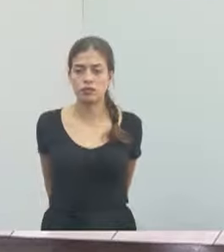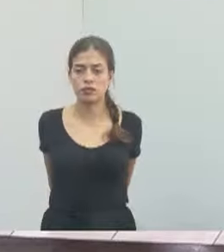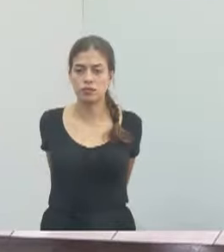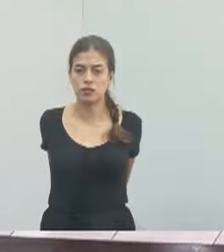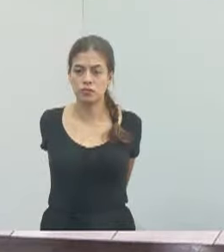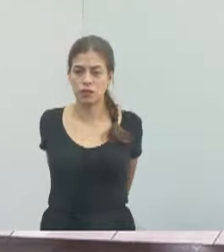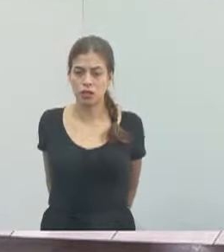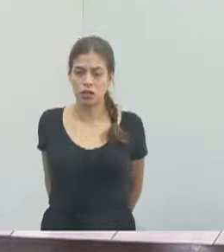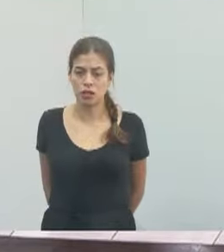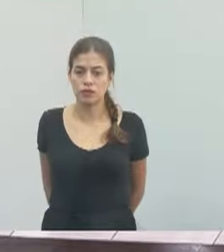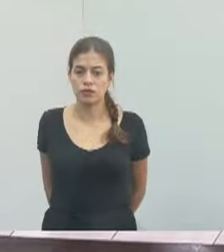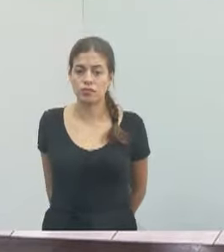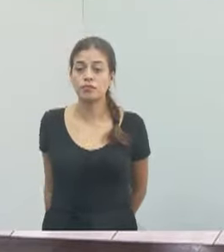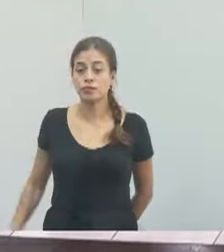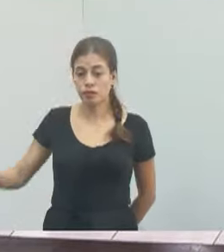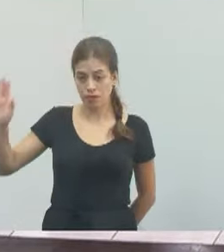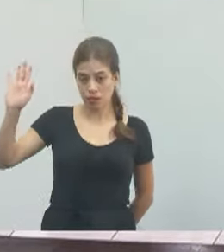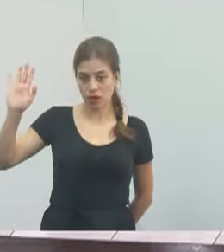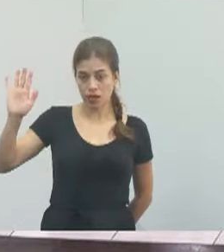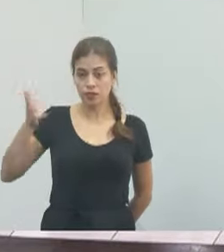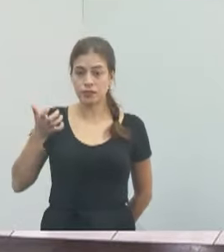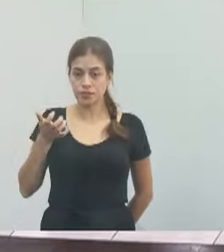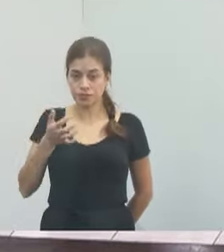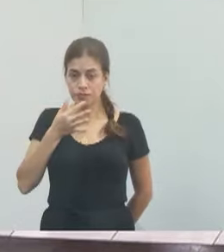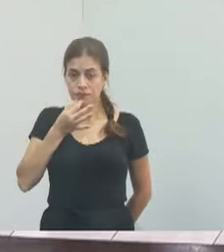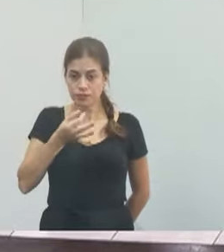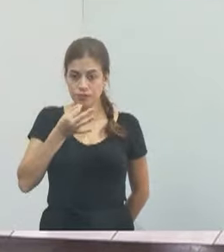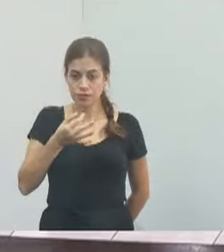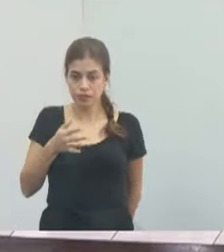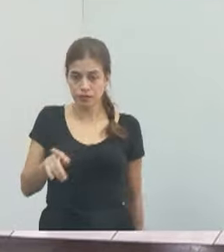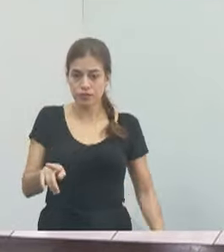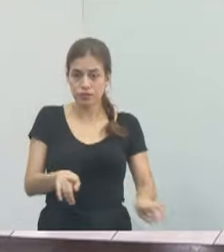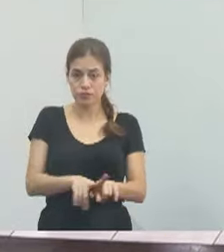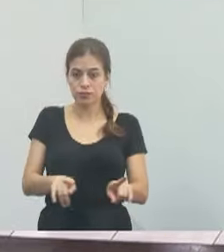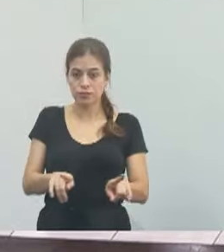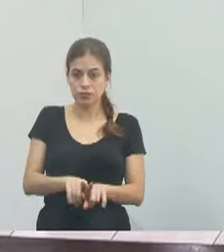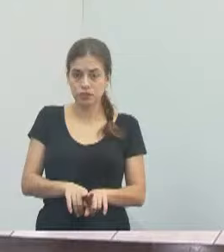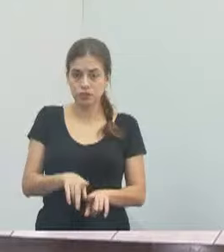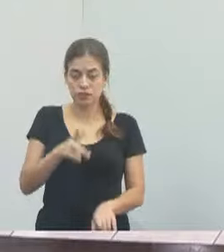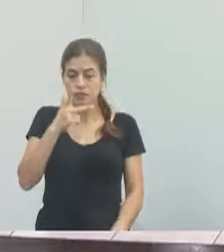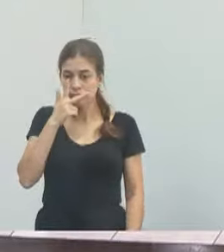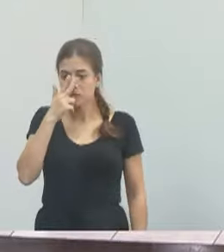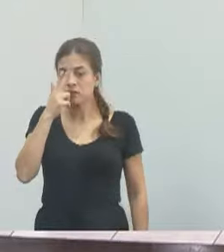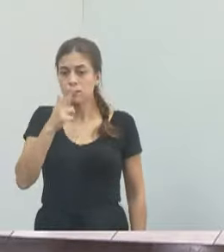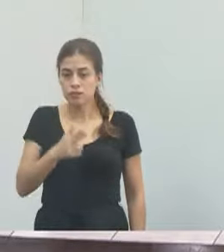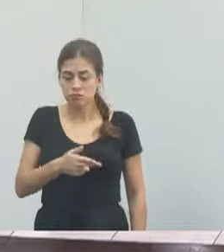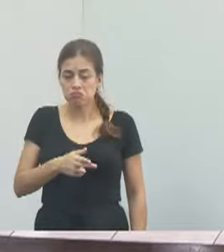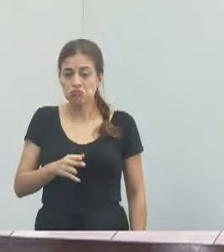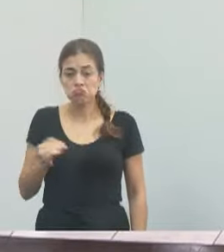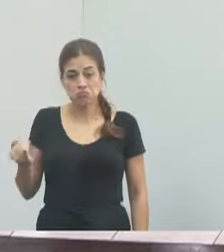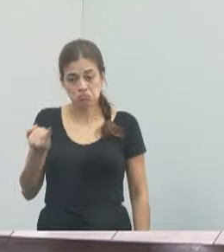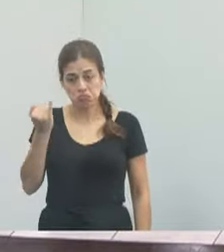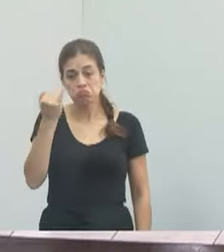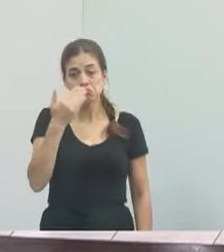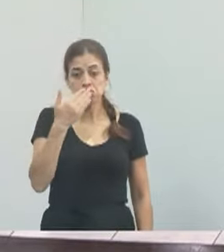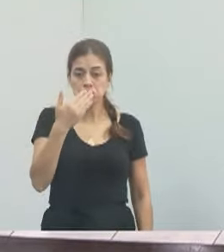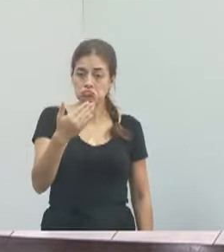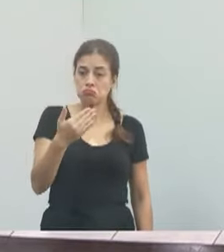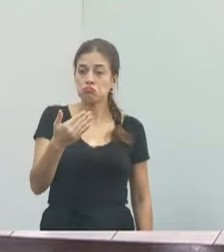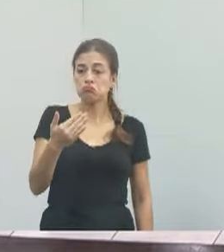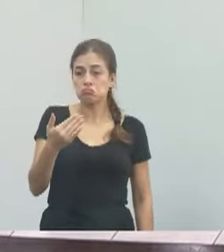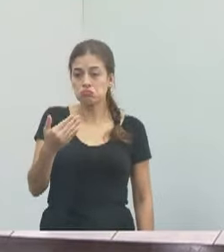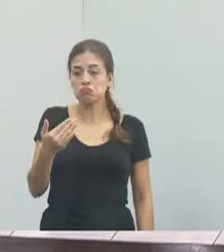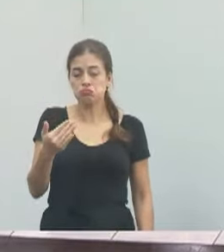presidente senhor presidente quero colaborar também eu acho que é muito válido né sempre um pedido para